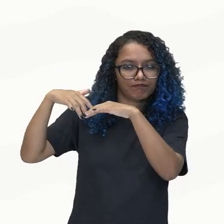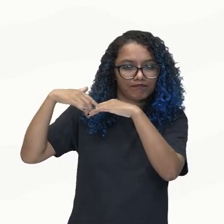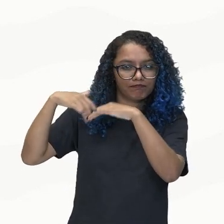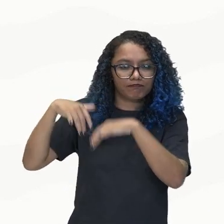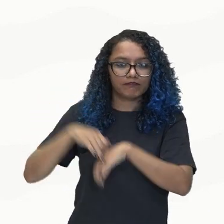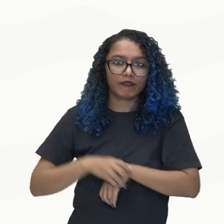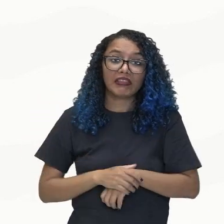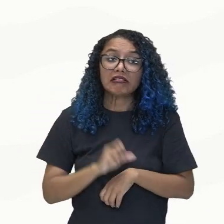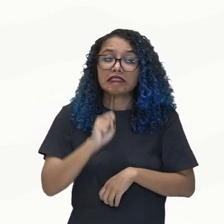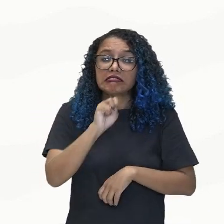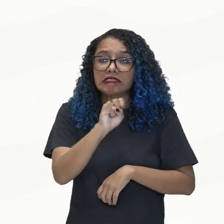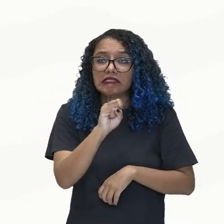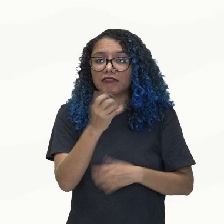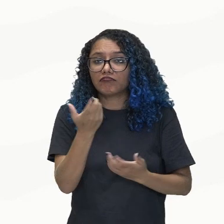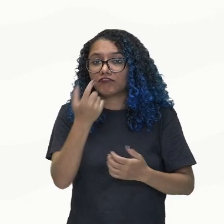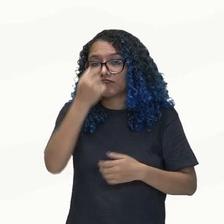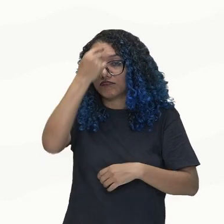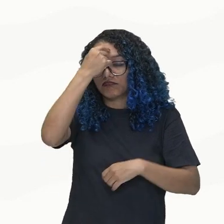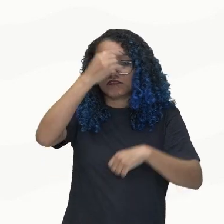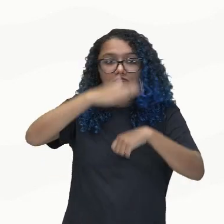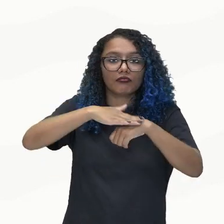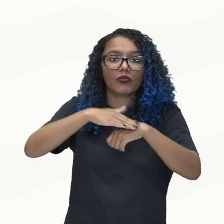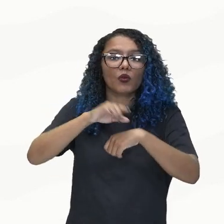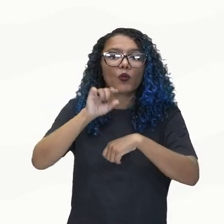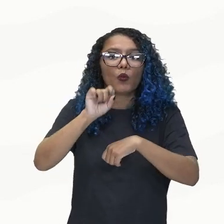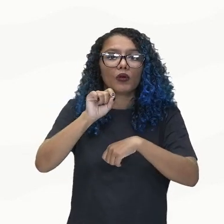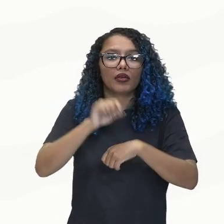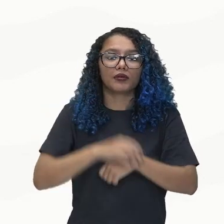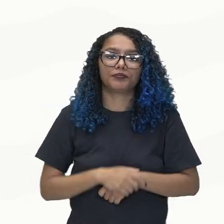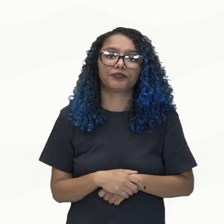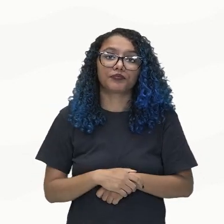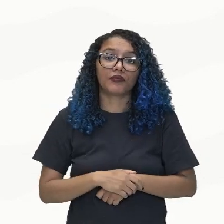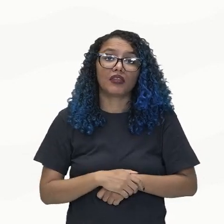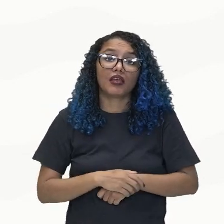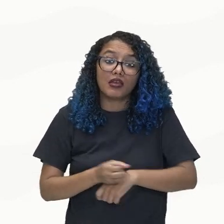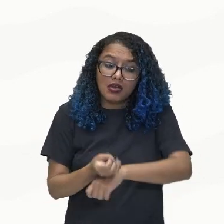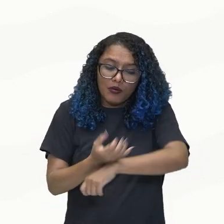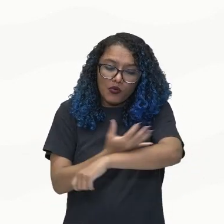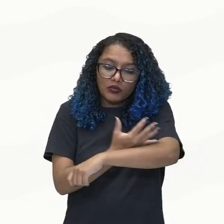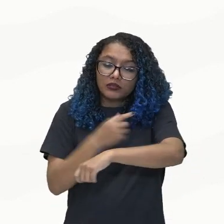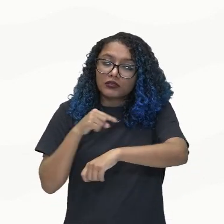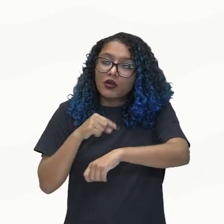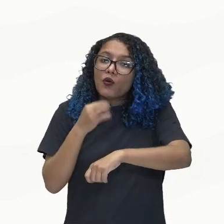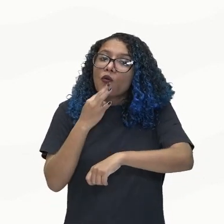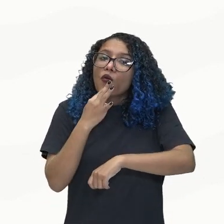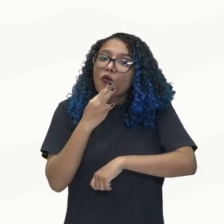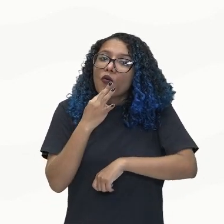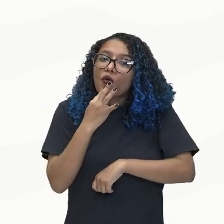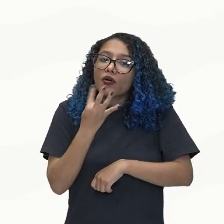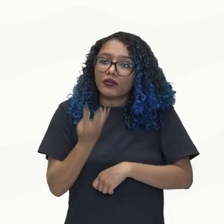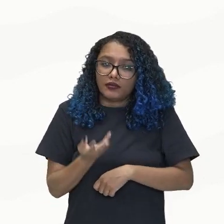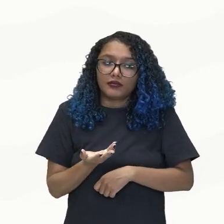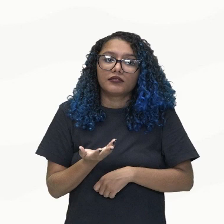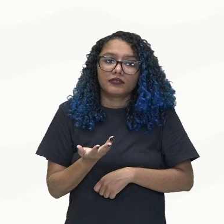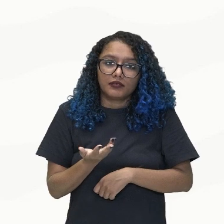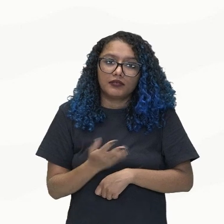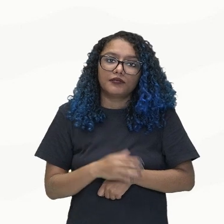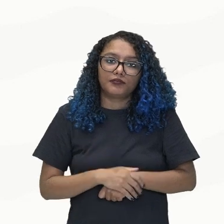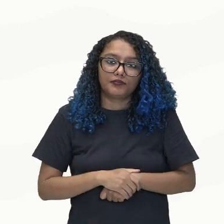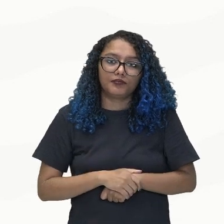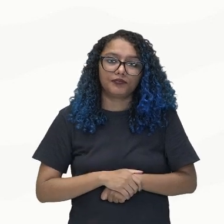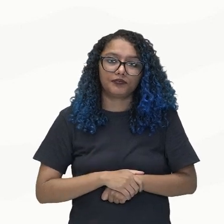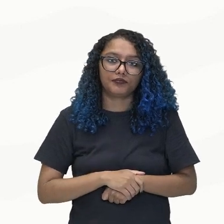de autoconsciência, eu estou falando de conhecer as emoções, né? São os tópicos aí da inteligência emocional.